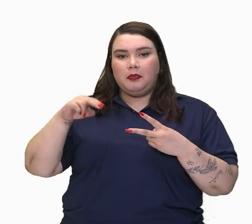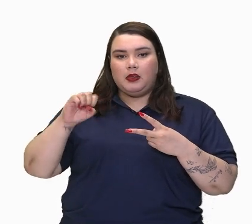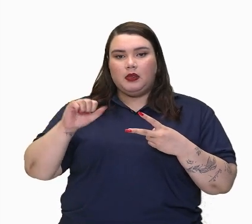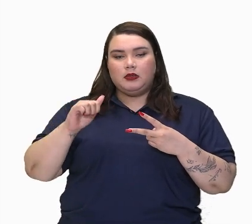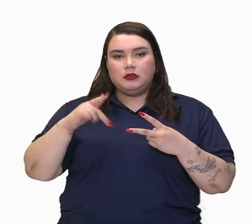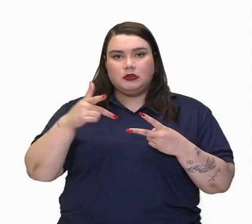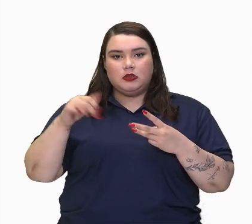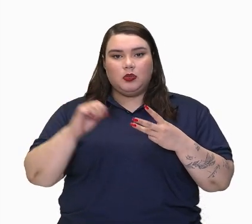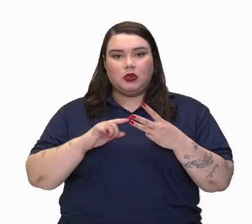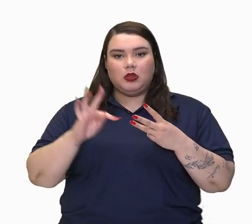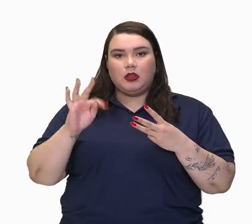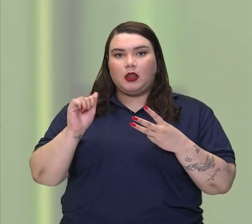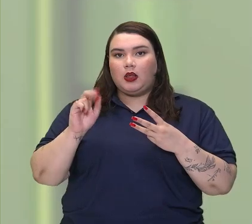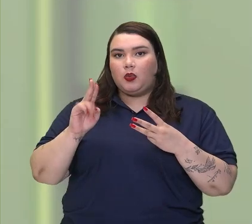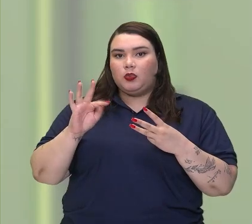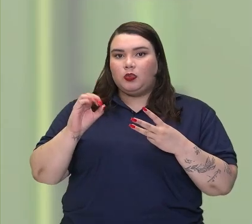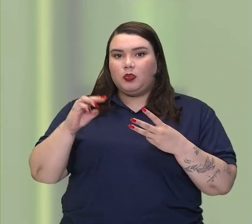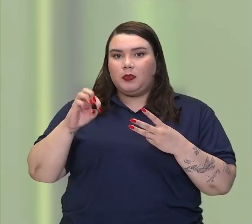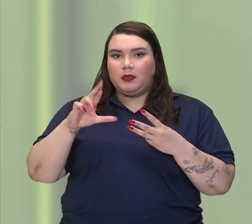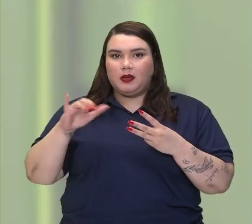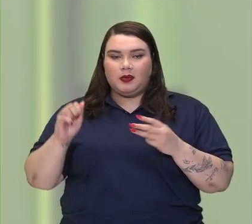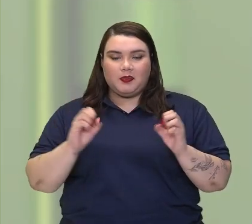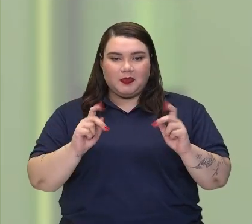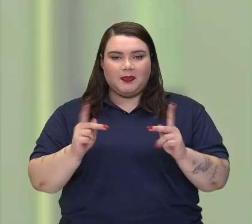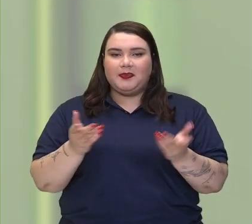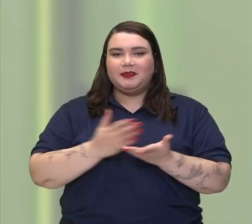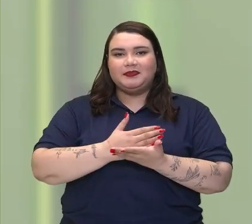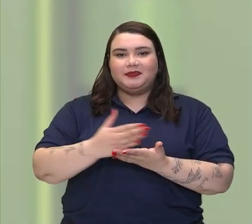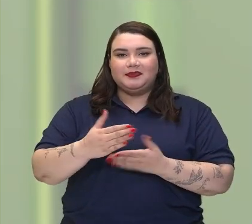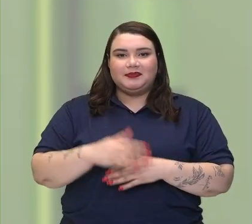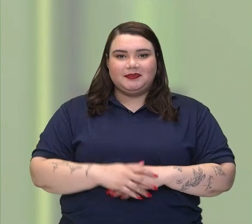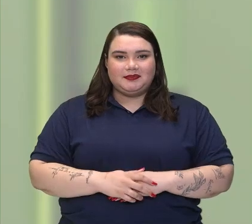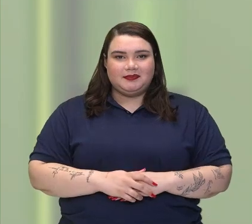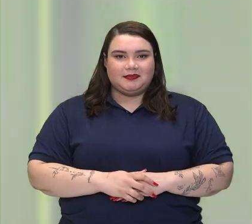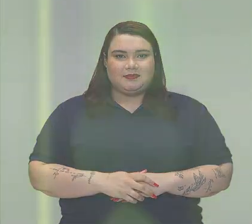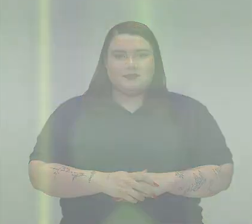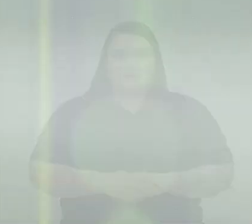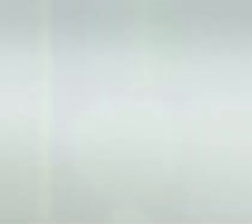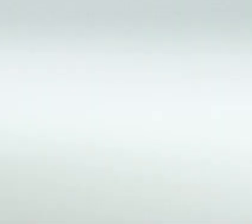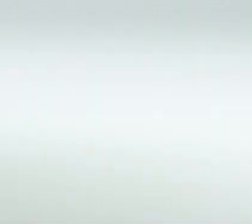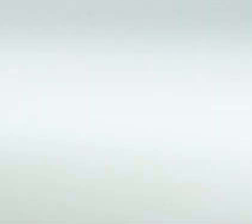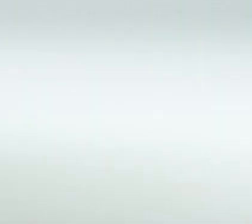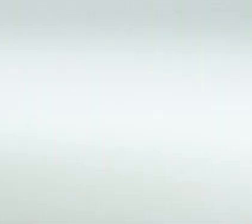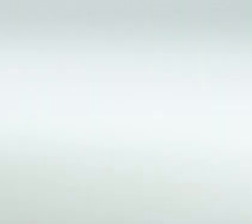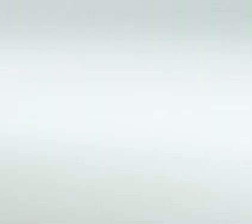compensação e tautomeria. Então vamos à nossa aula.